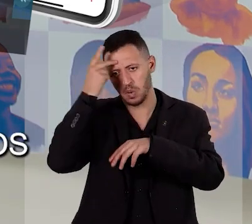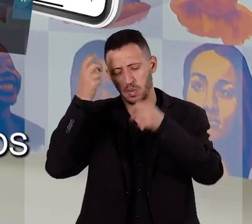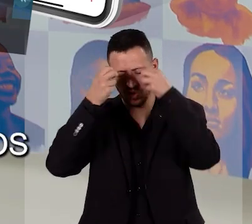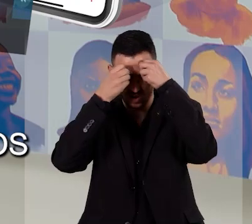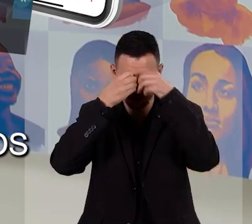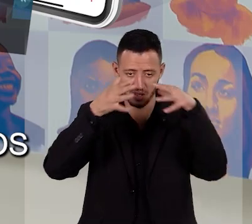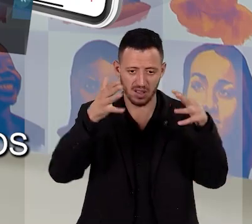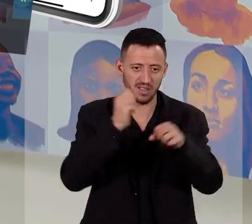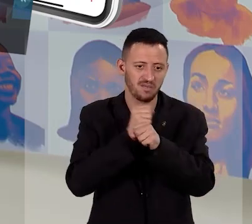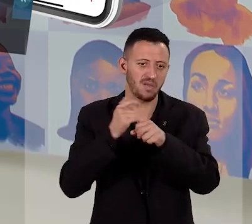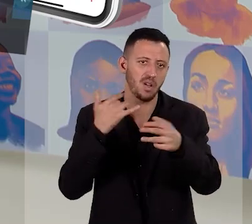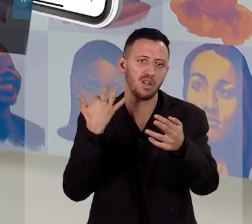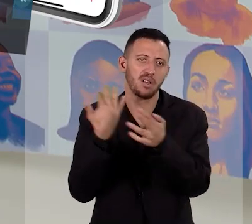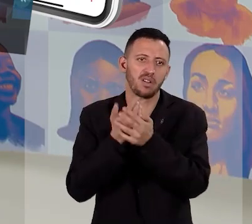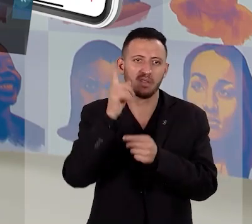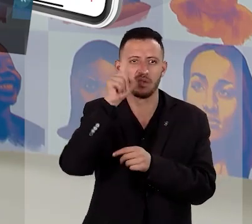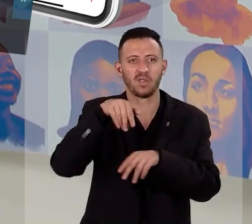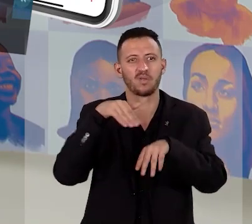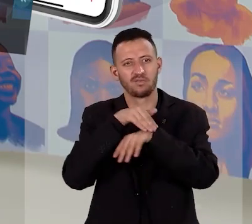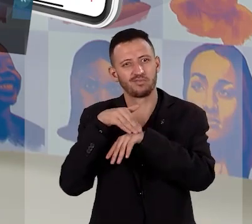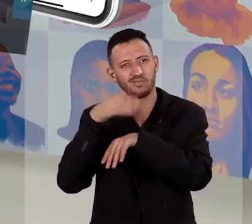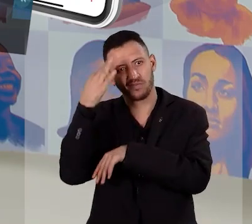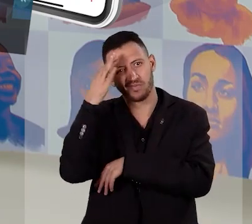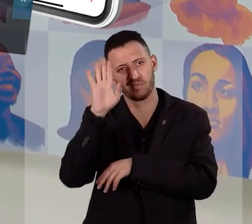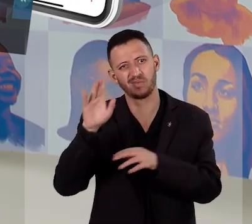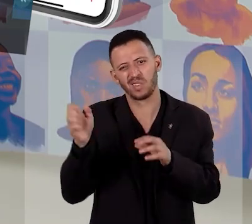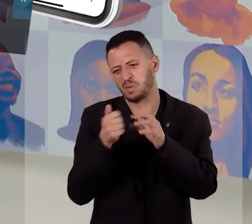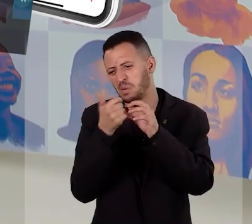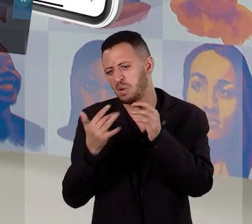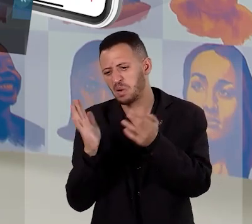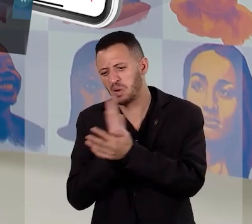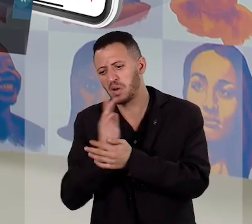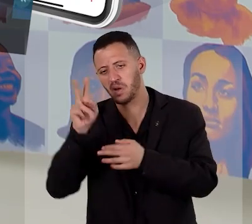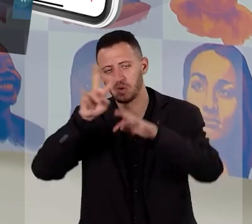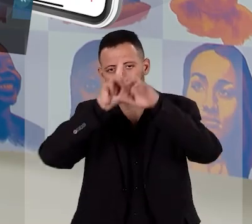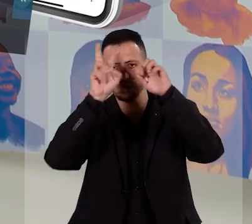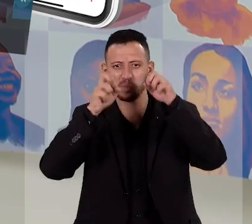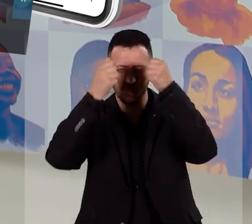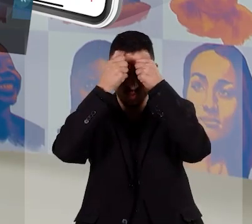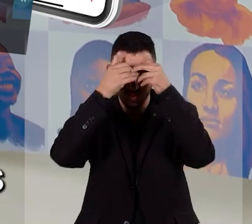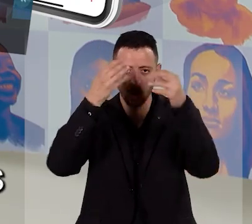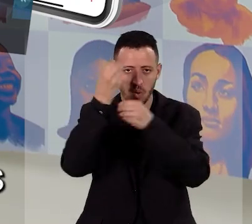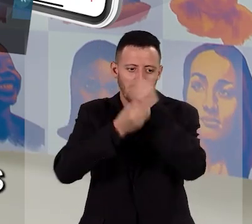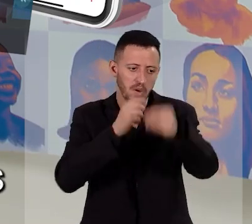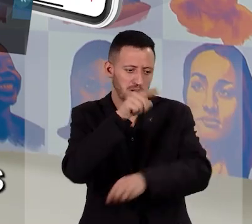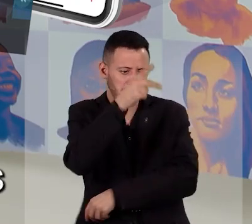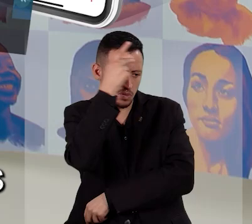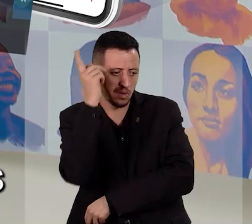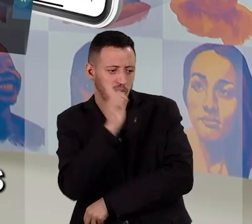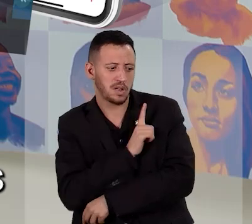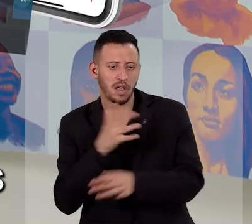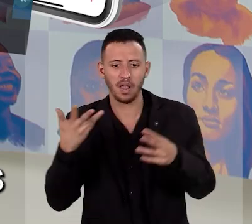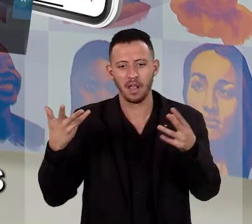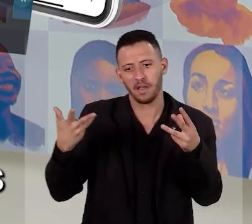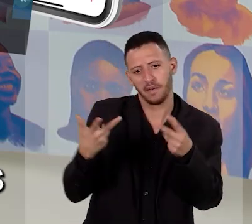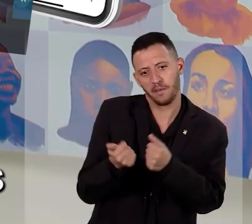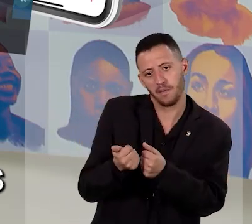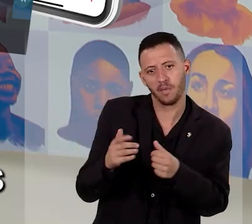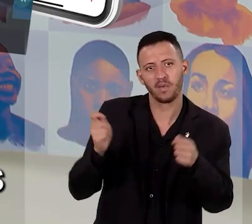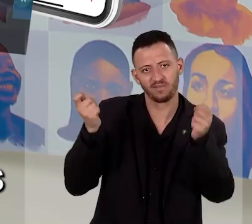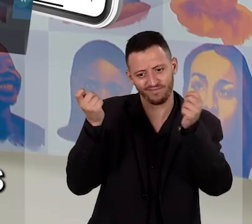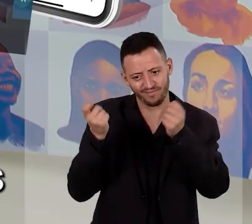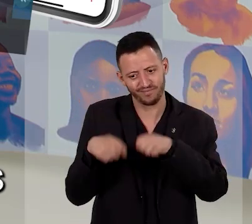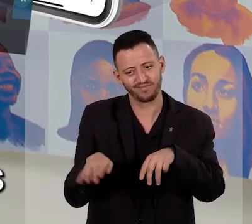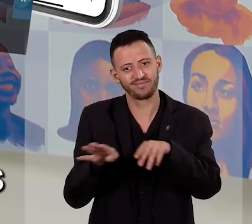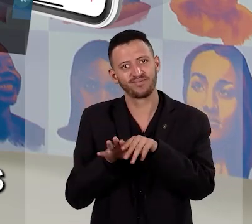empregados com autismo. Ao longo dessa conversa, ela vai destacando algumas características do autismo e como essas pessoas têm habilidades